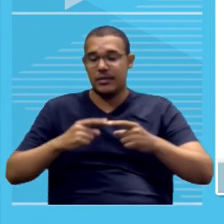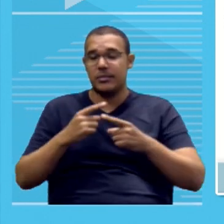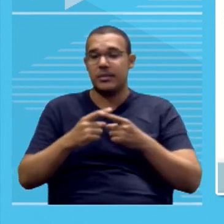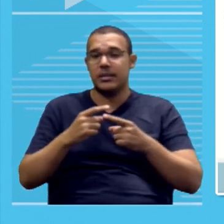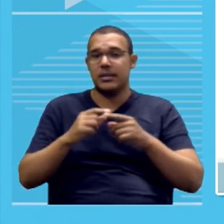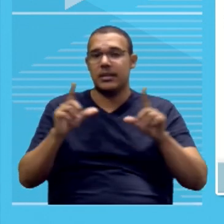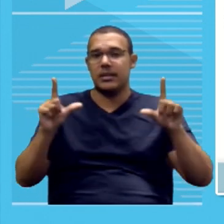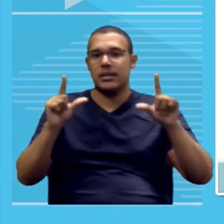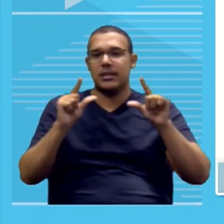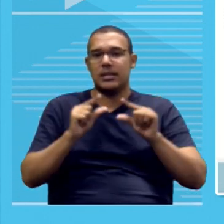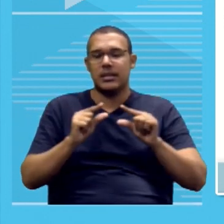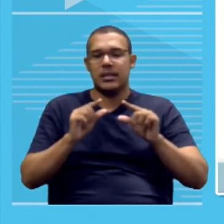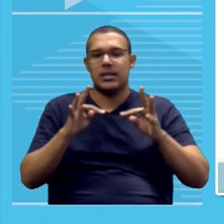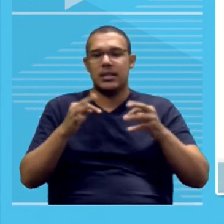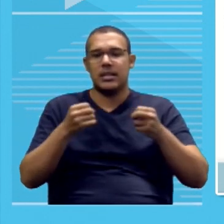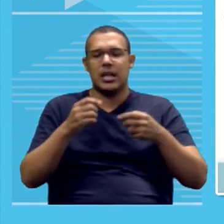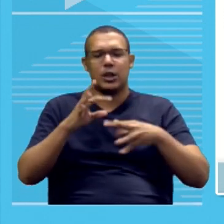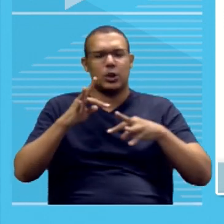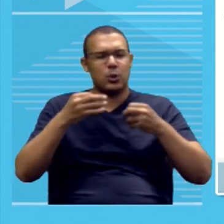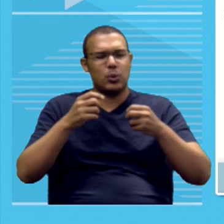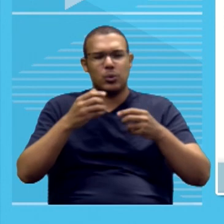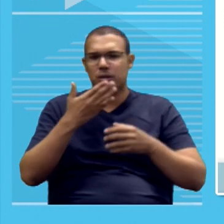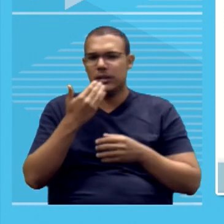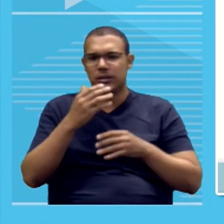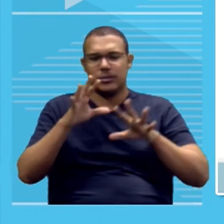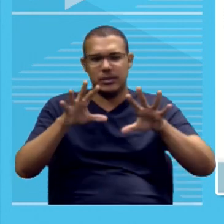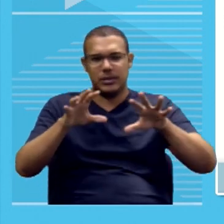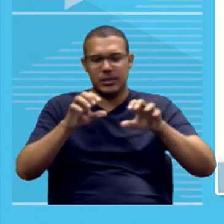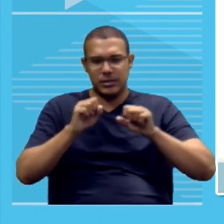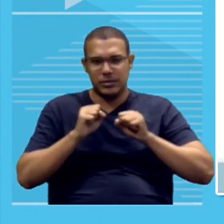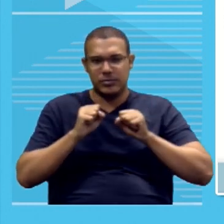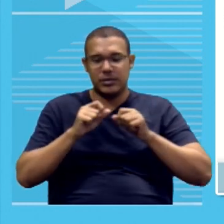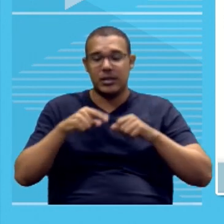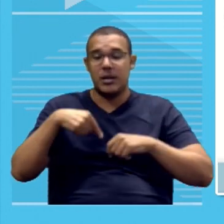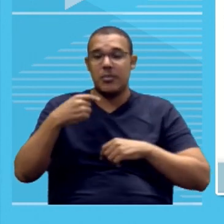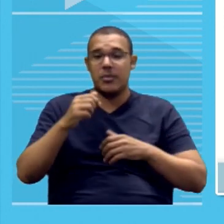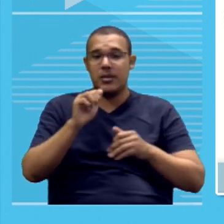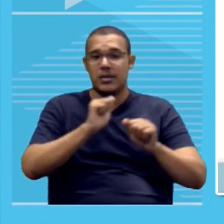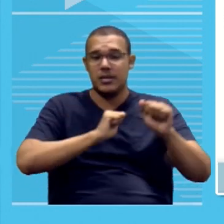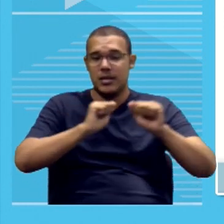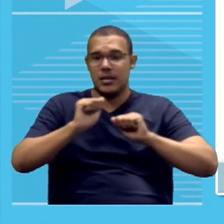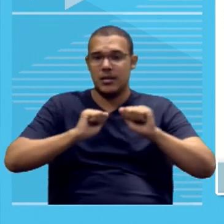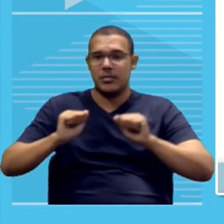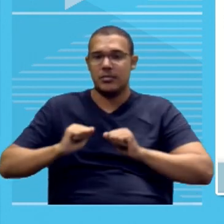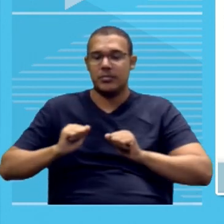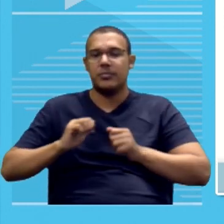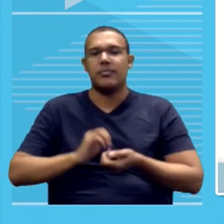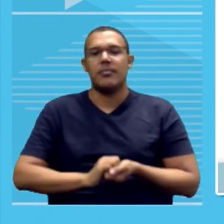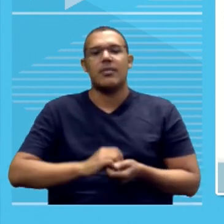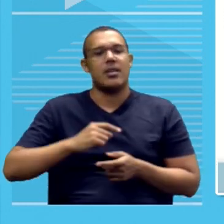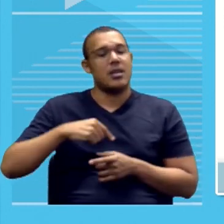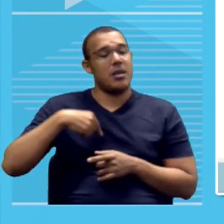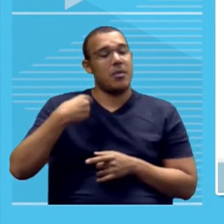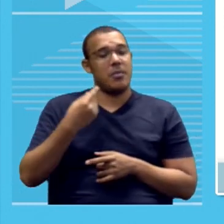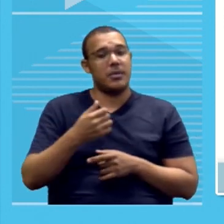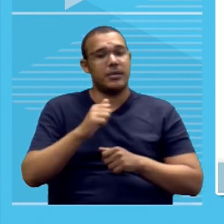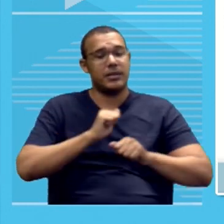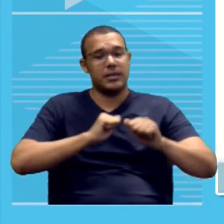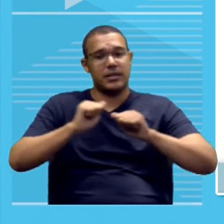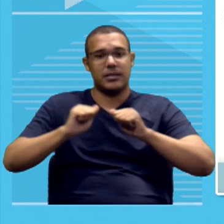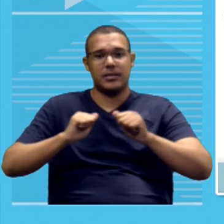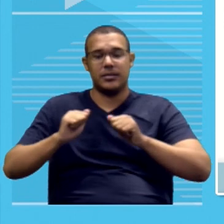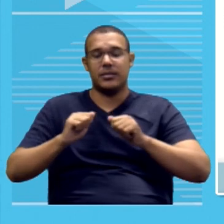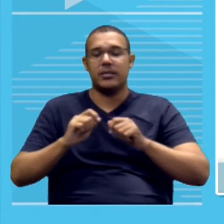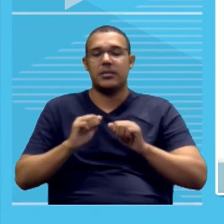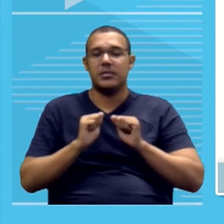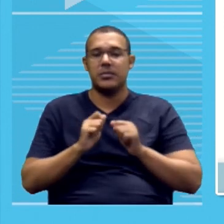obviamente, retirar todos os alimentos que tem lá dentro, e aí você começa a limpeza. Depois que você termina de limpar a geladeira, qual é a dica que